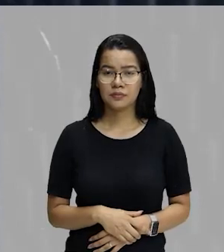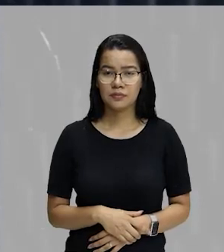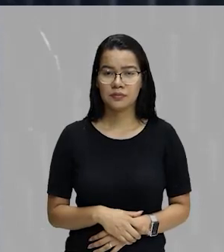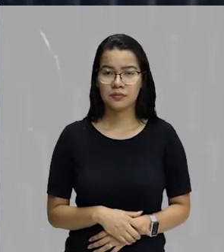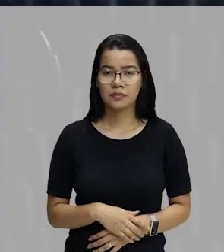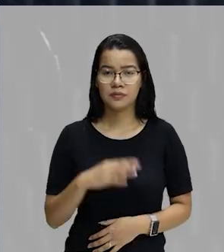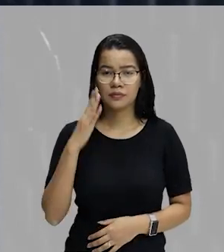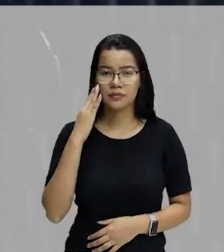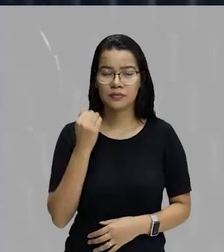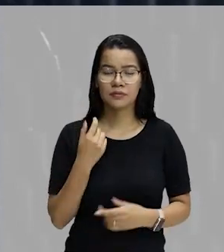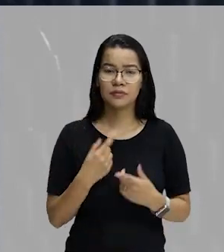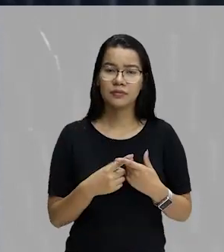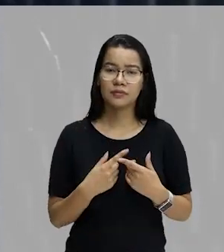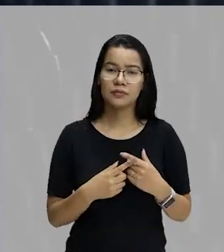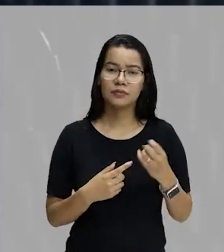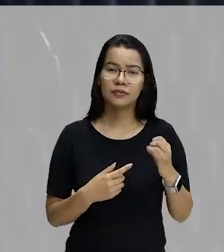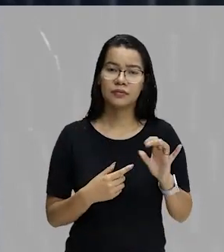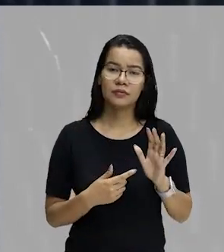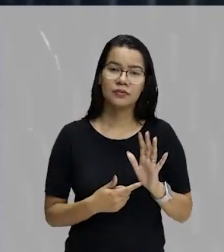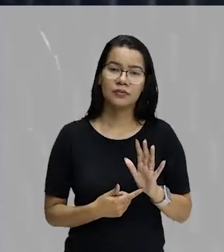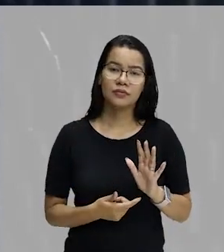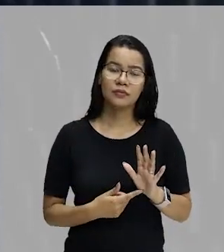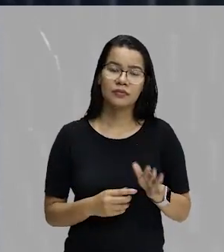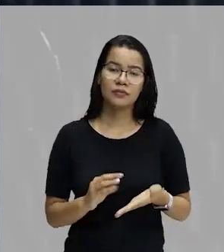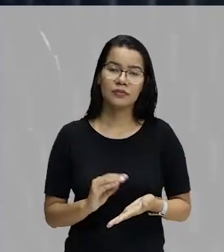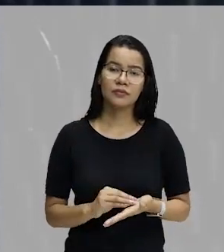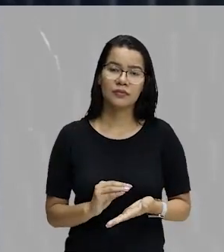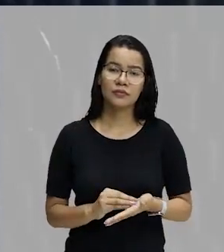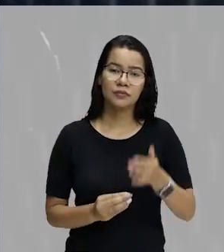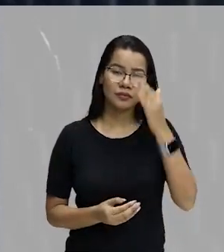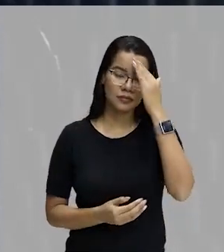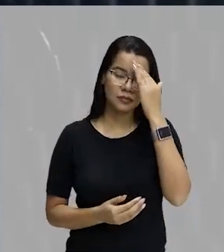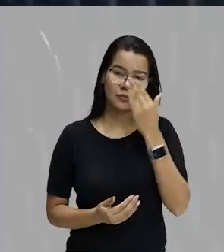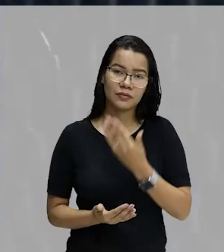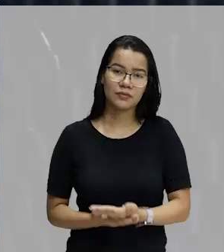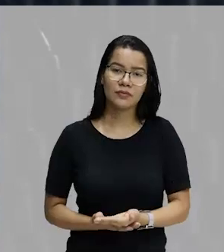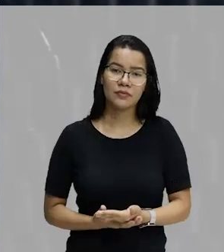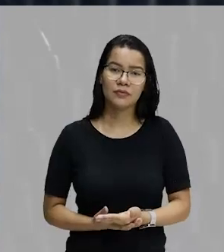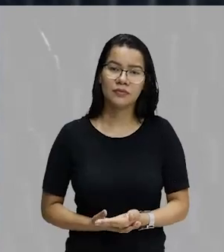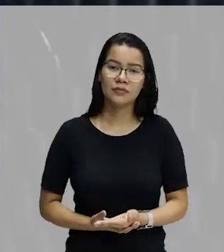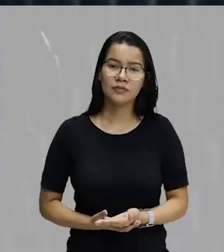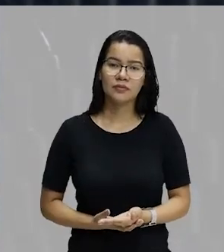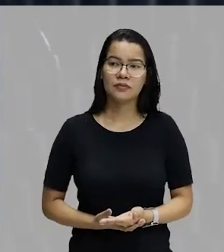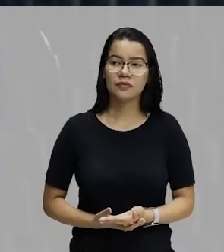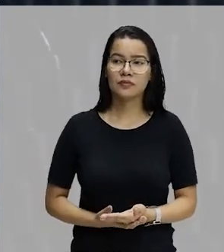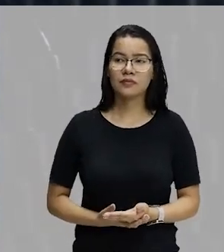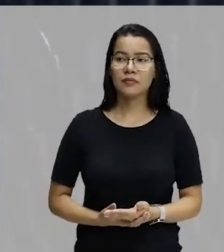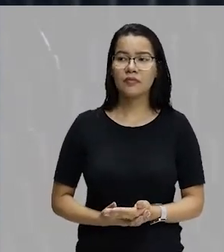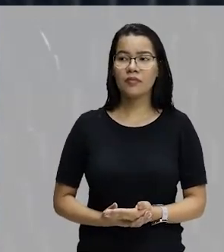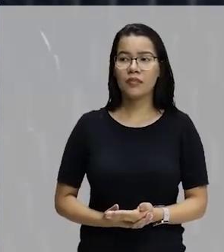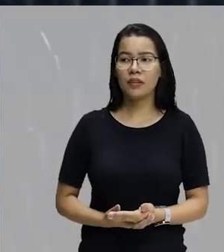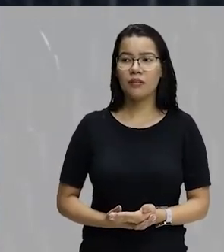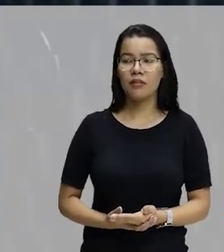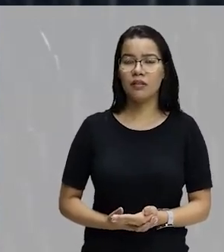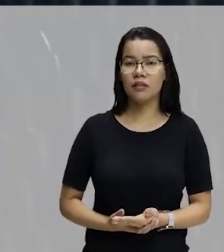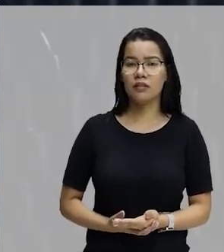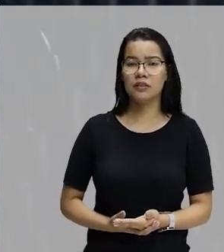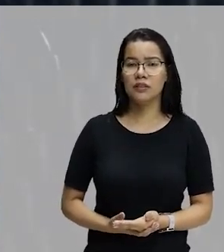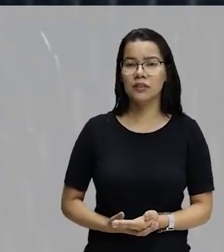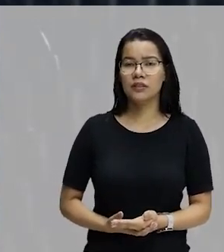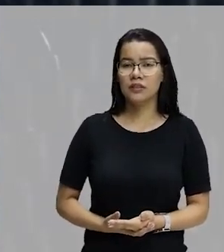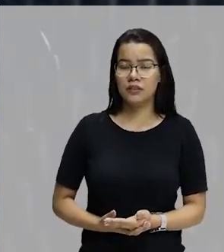demonstrar uma falta de crença, né? Uma incredulidade em relação a algo. How come I can't go with